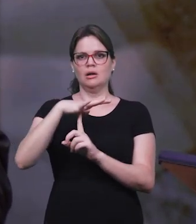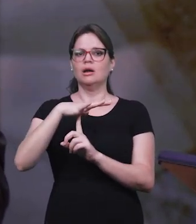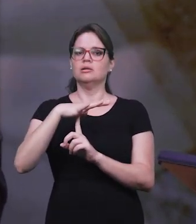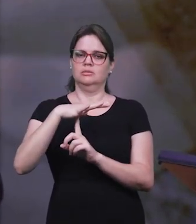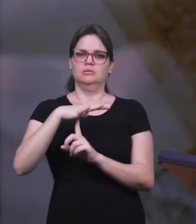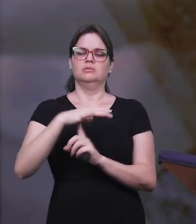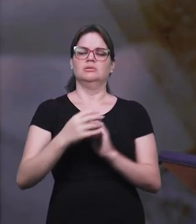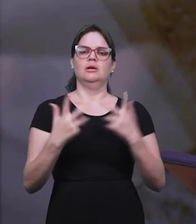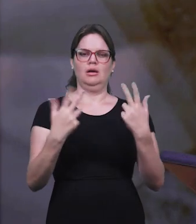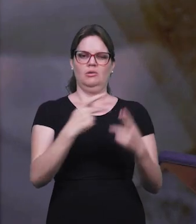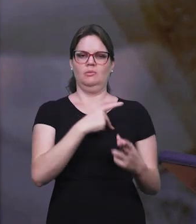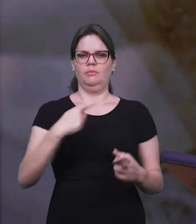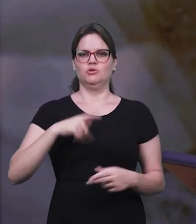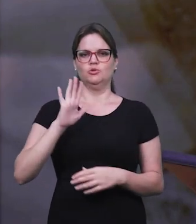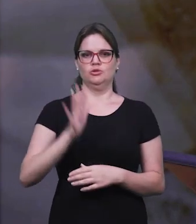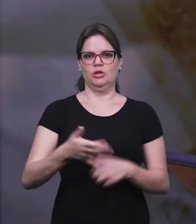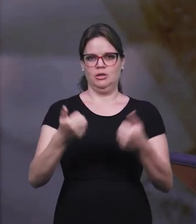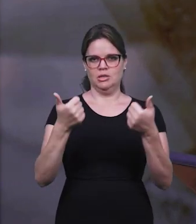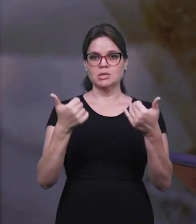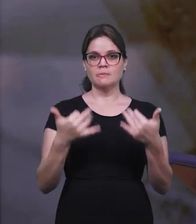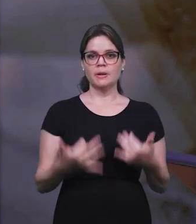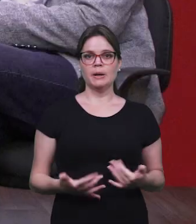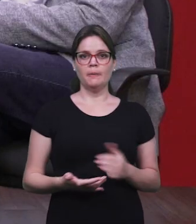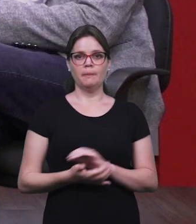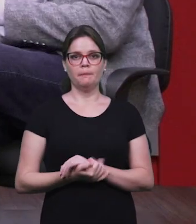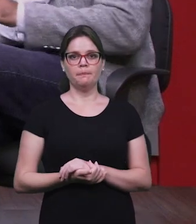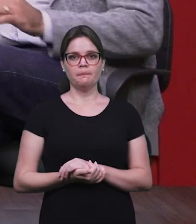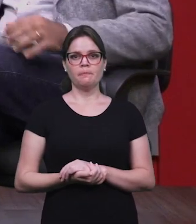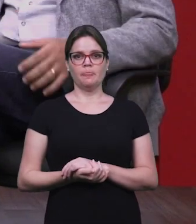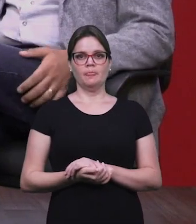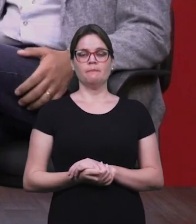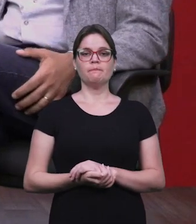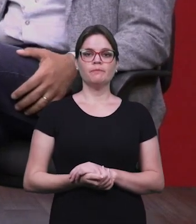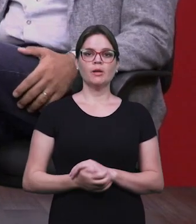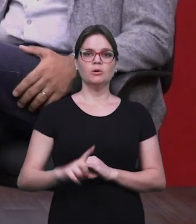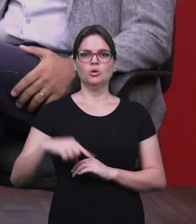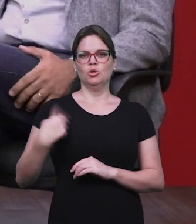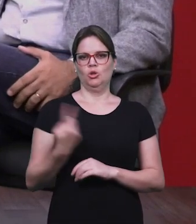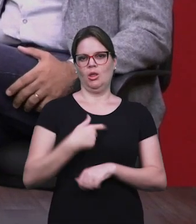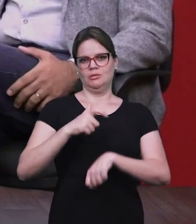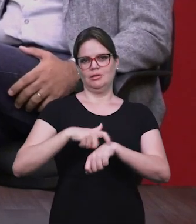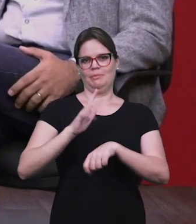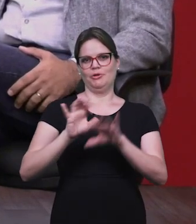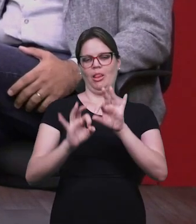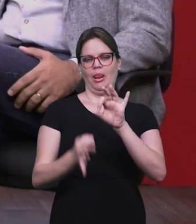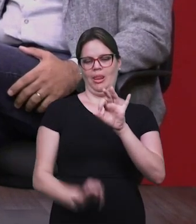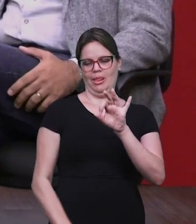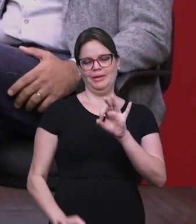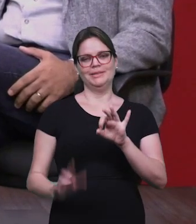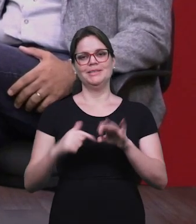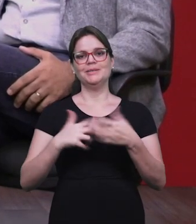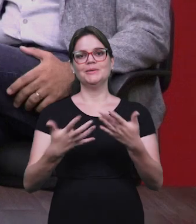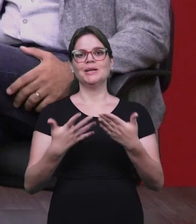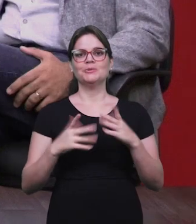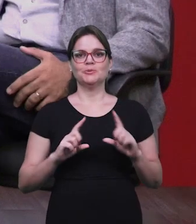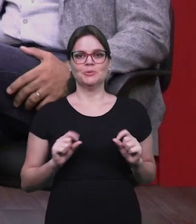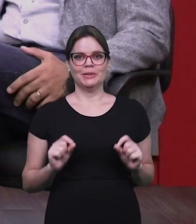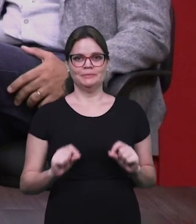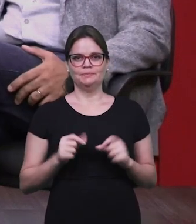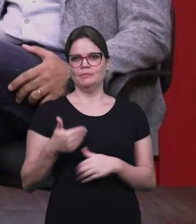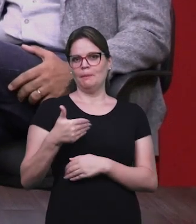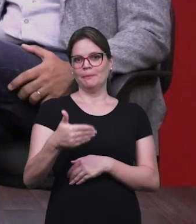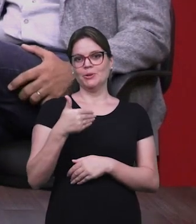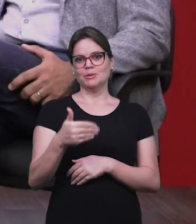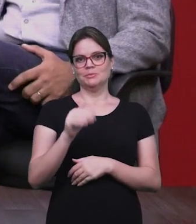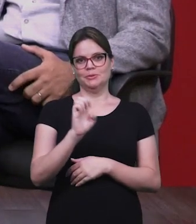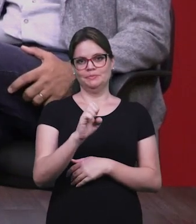Carlos falou aqui. Mas o nosso tempo já está adiantado, eu já queria passar um pouquinho, nós